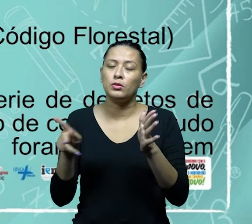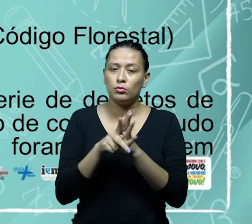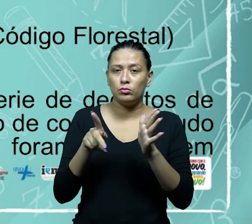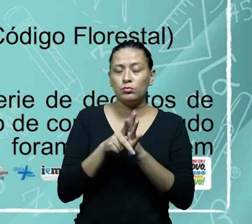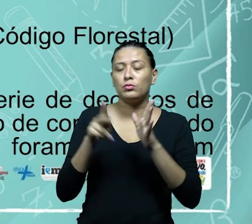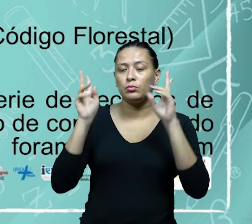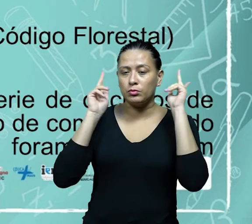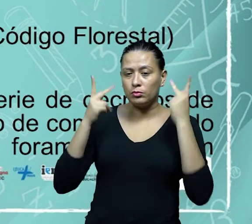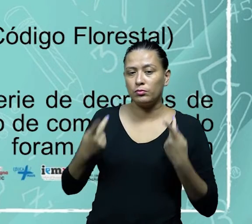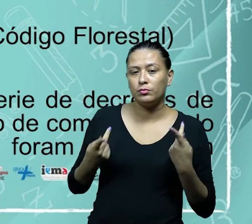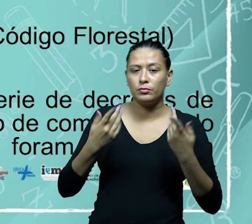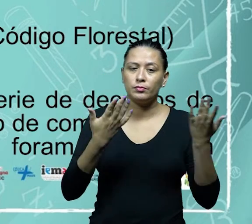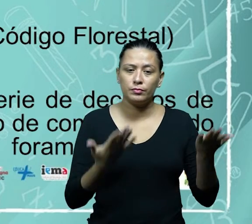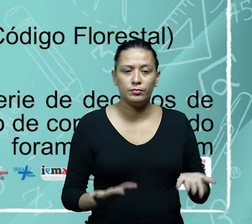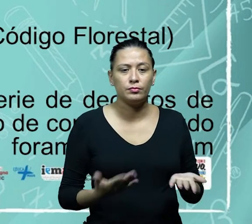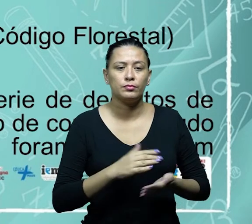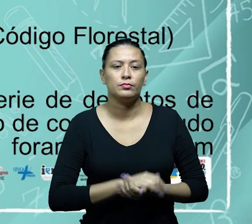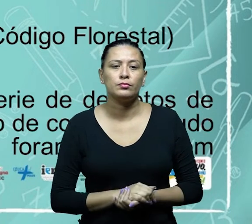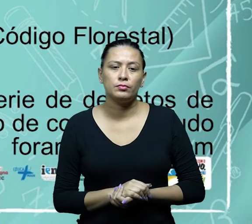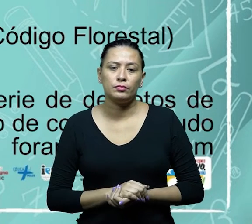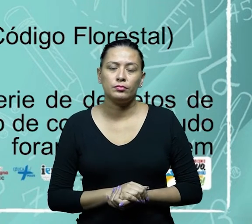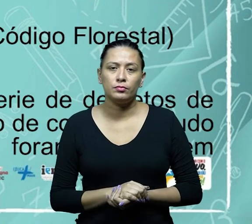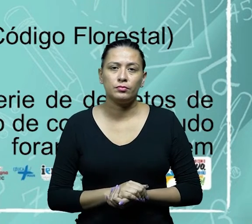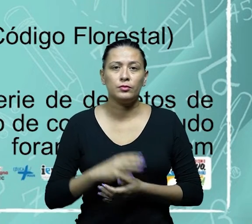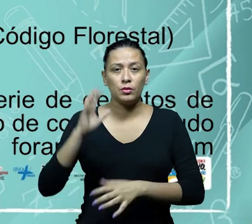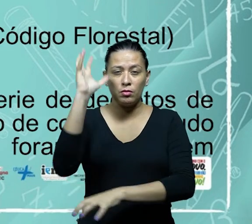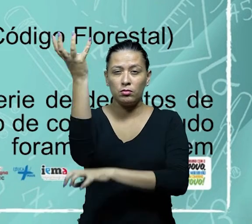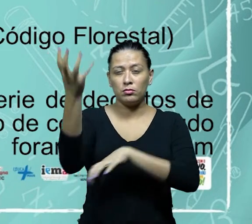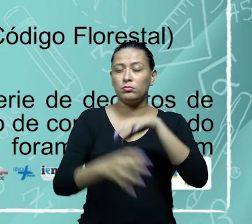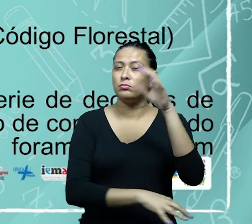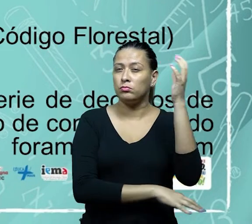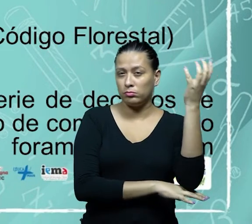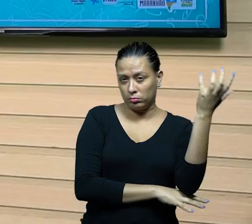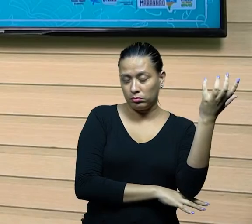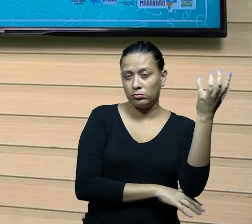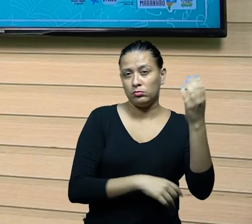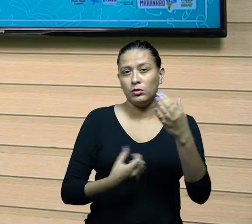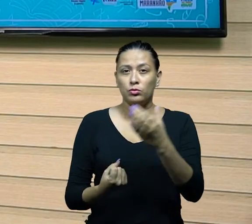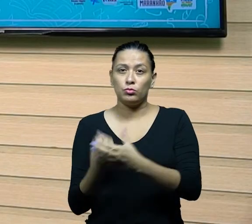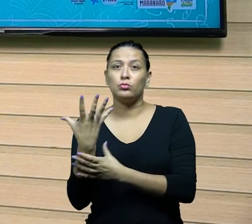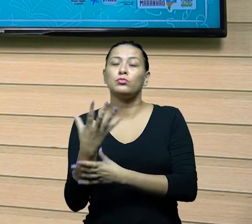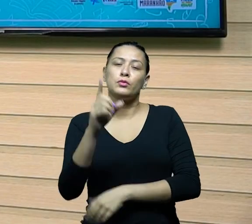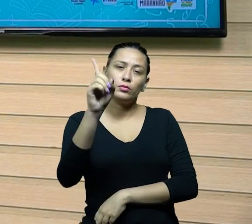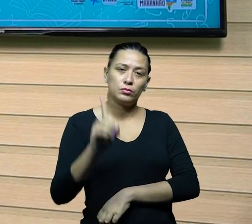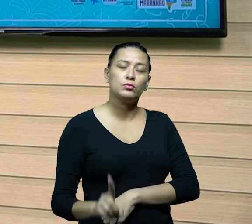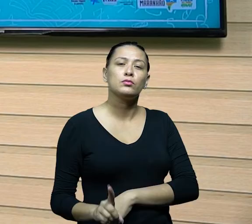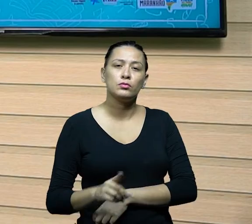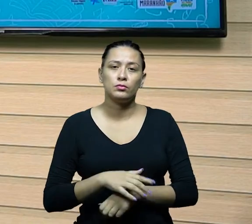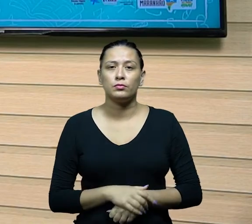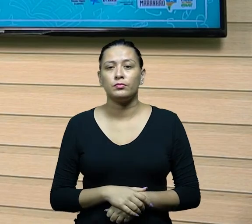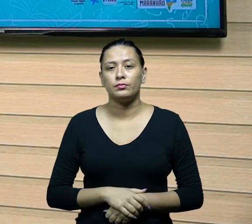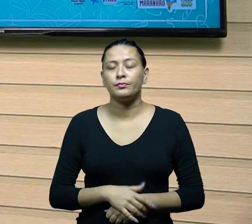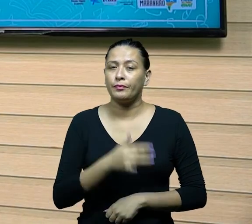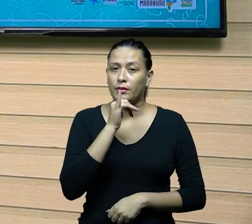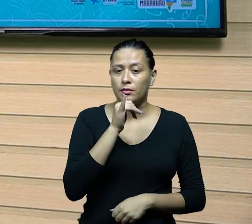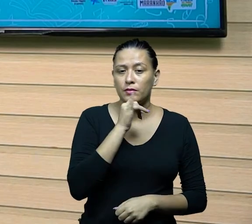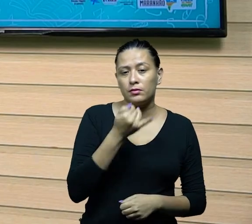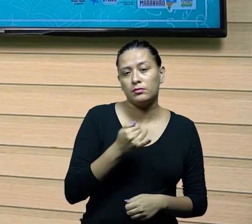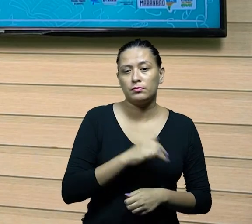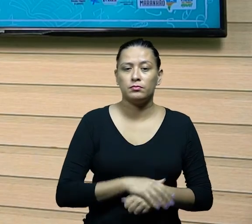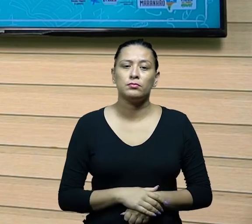tão somente na tutela deste Mais também né do bem-estar do próprio homem ou seja né a natureza